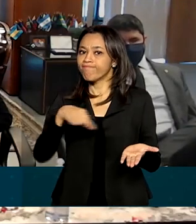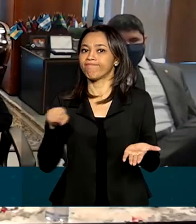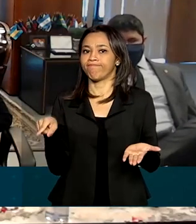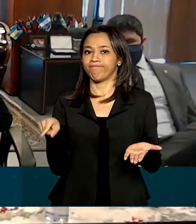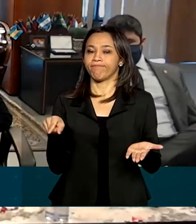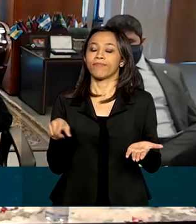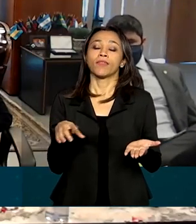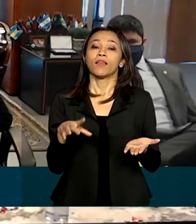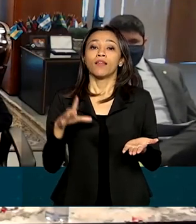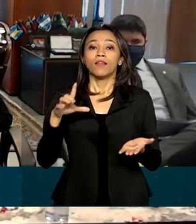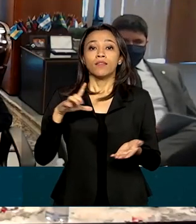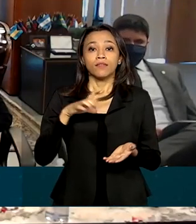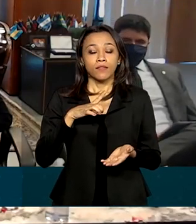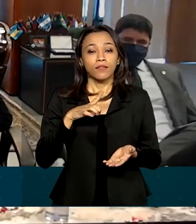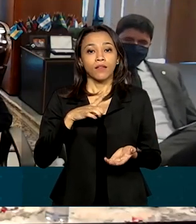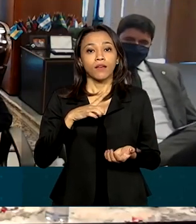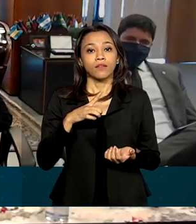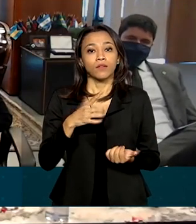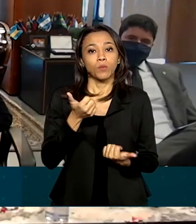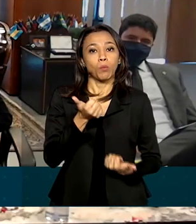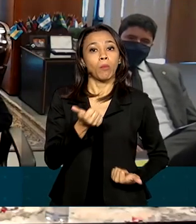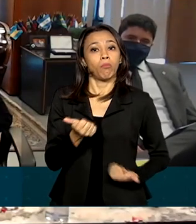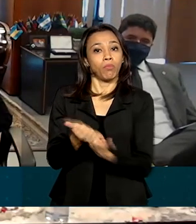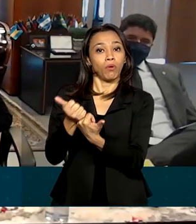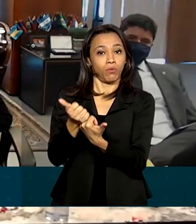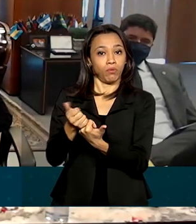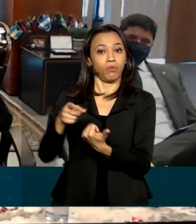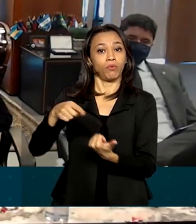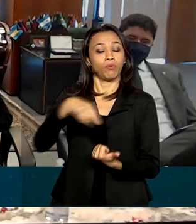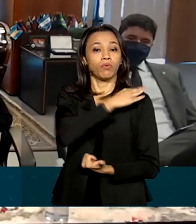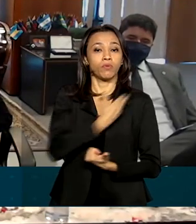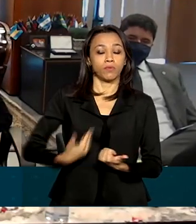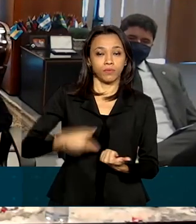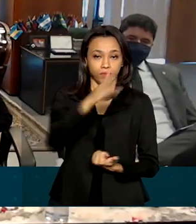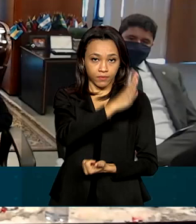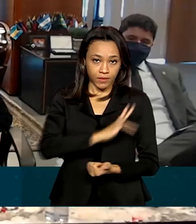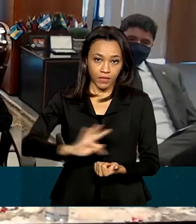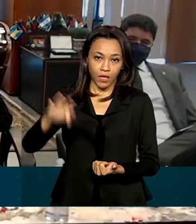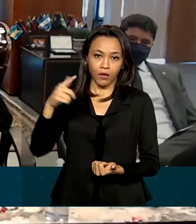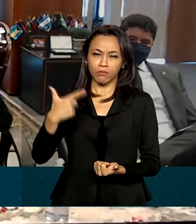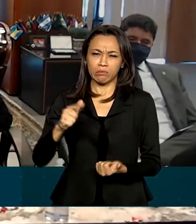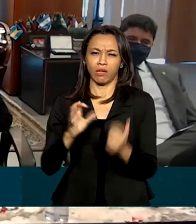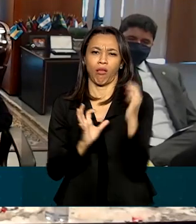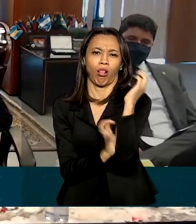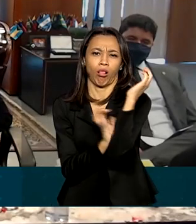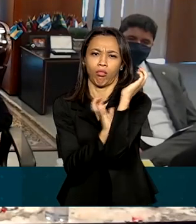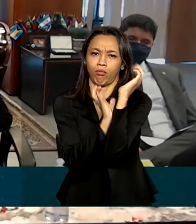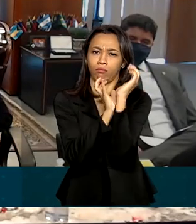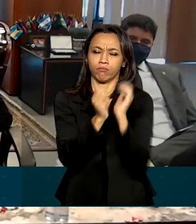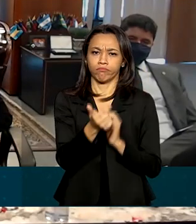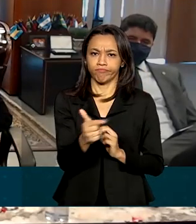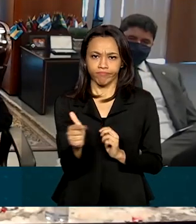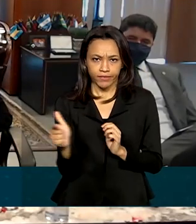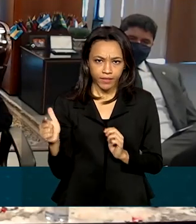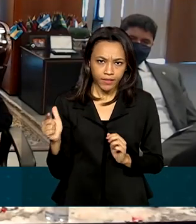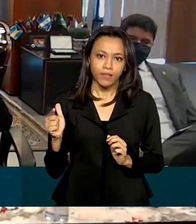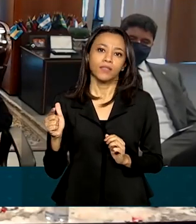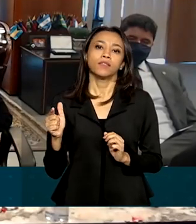por uma parcela, por um benefício pago pelo Governo Federal, sem burocracia, sem maiores